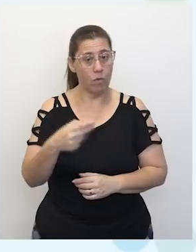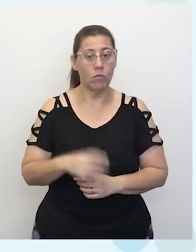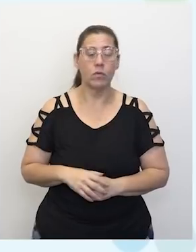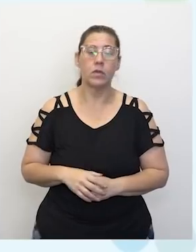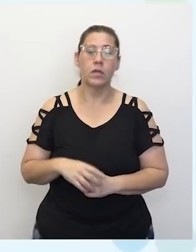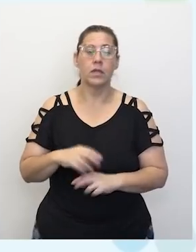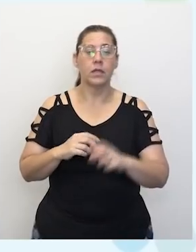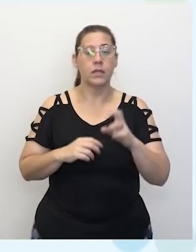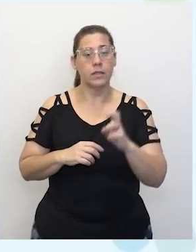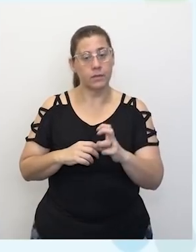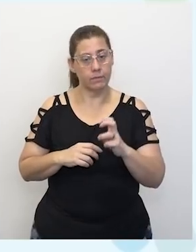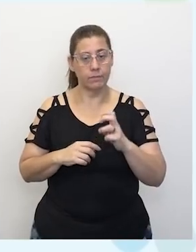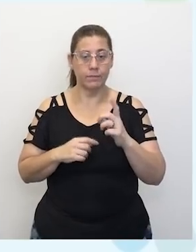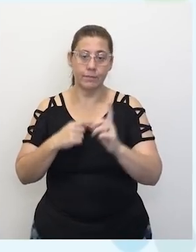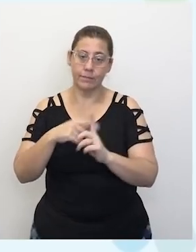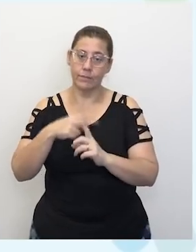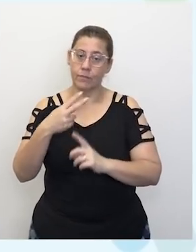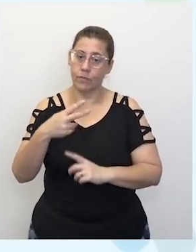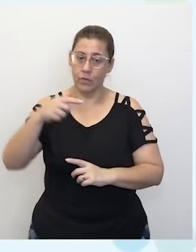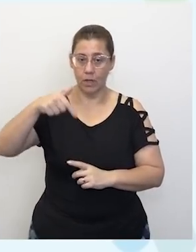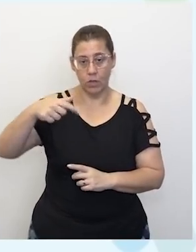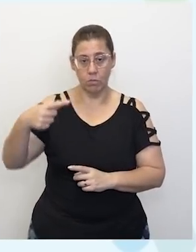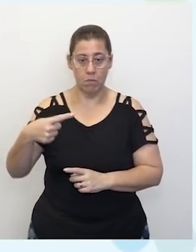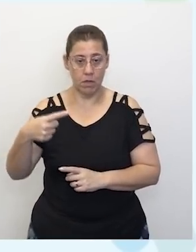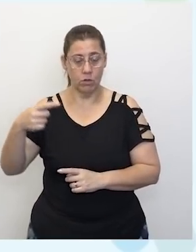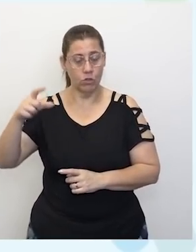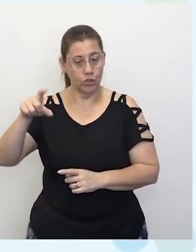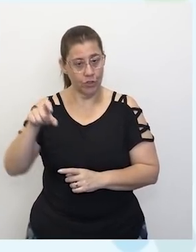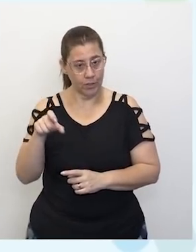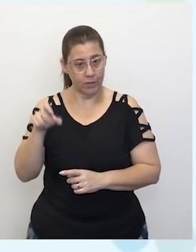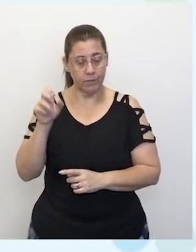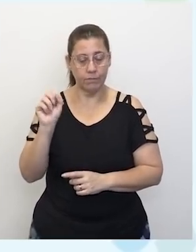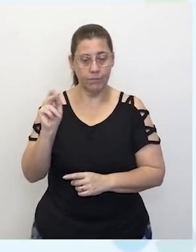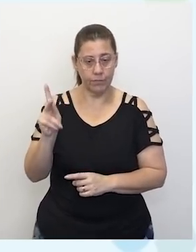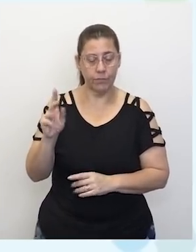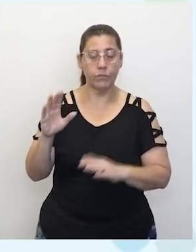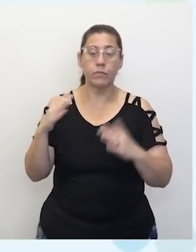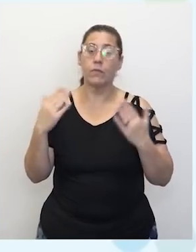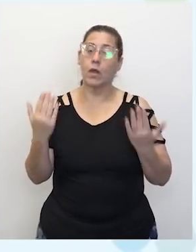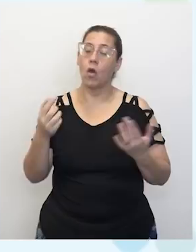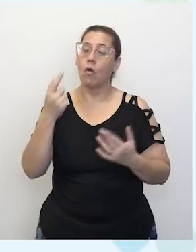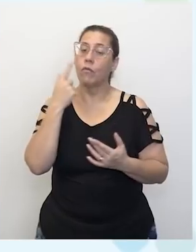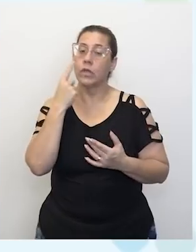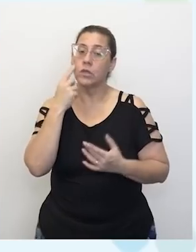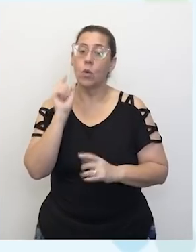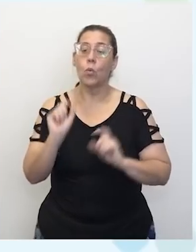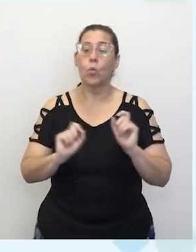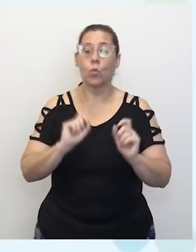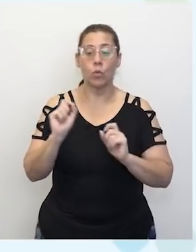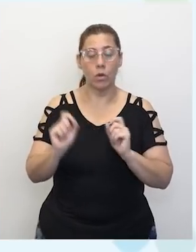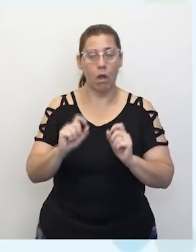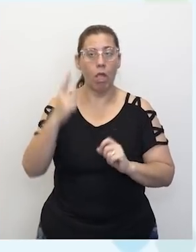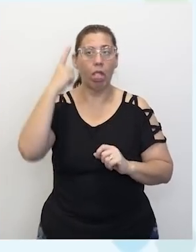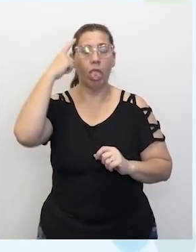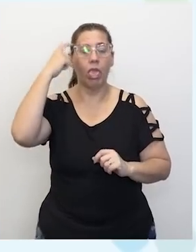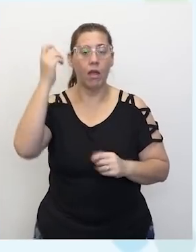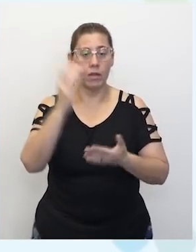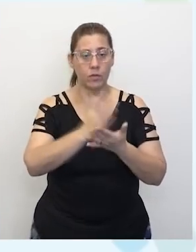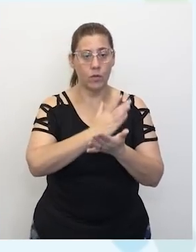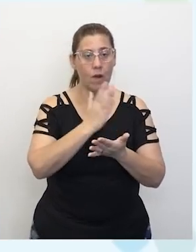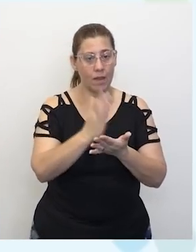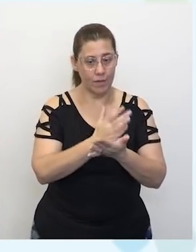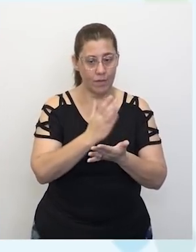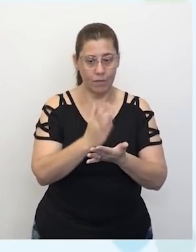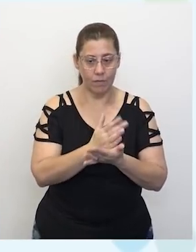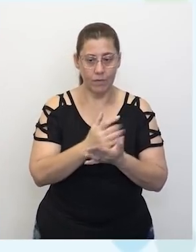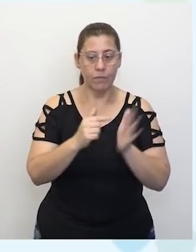mais 2 costuma dar 7. Menos x. Beleza. E agora? E agora a gente vai usar a ideia do livro lá, ó. A